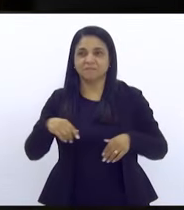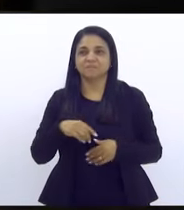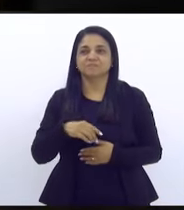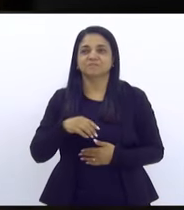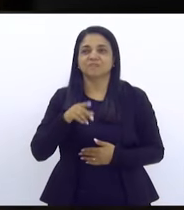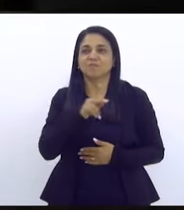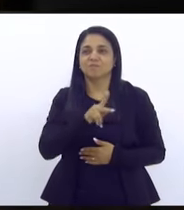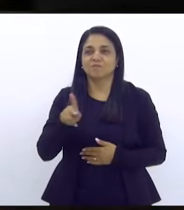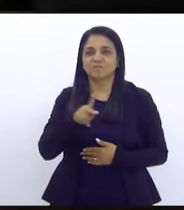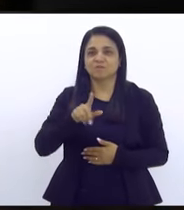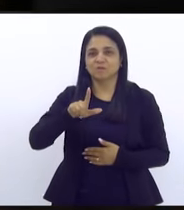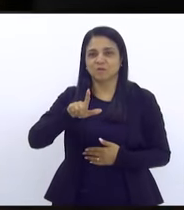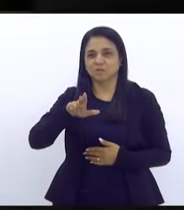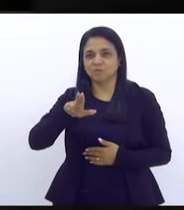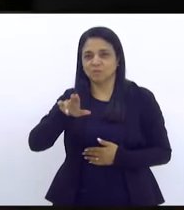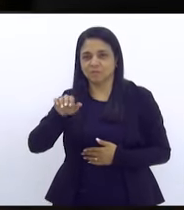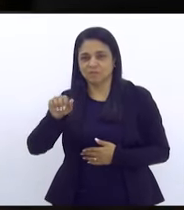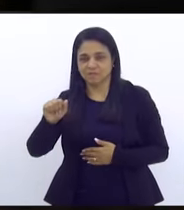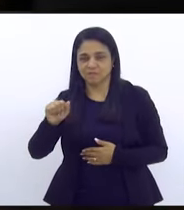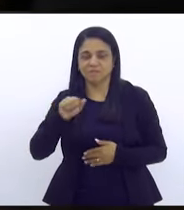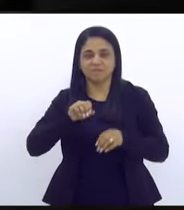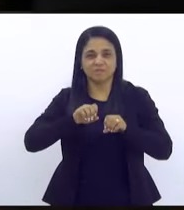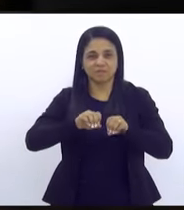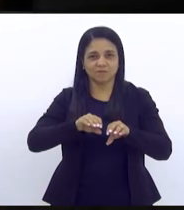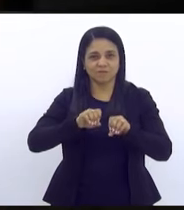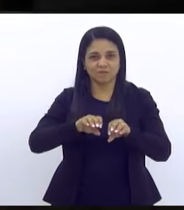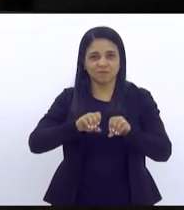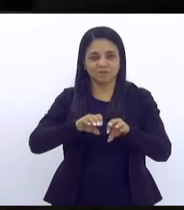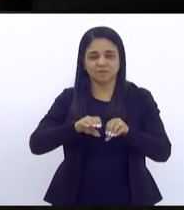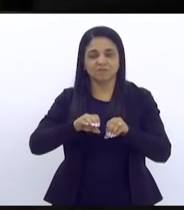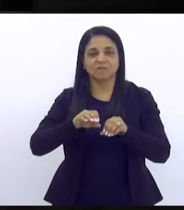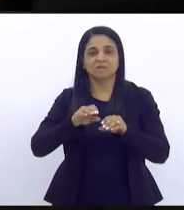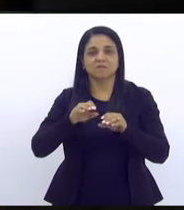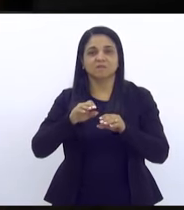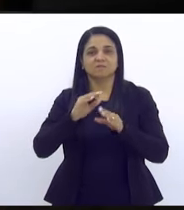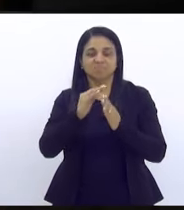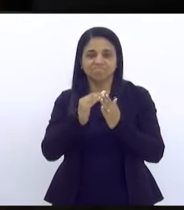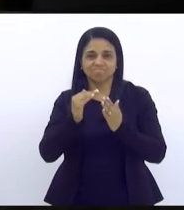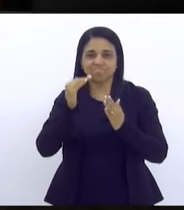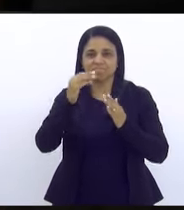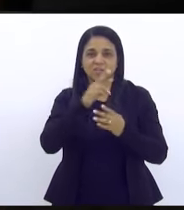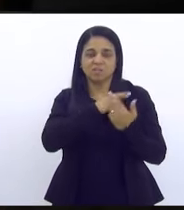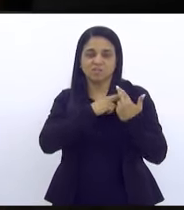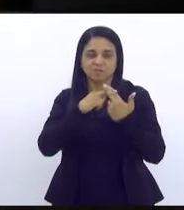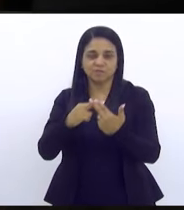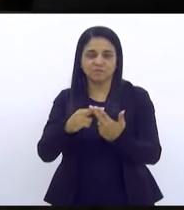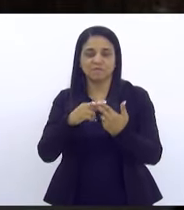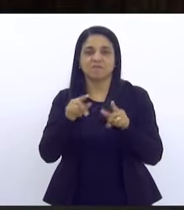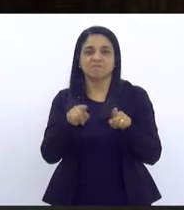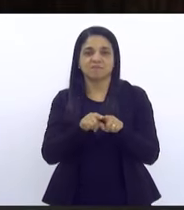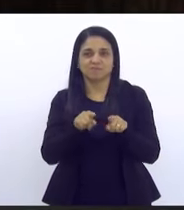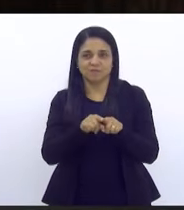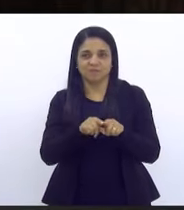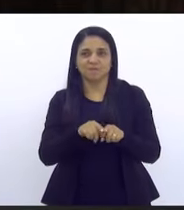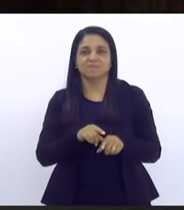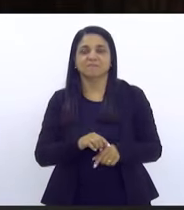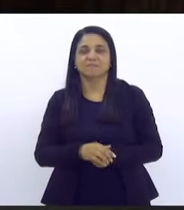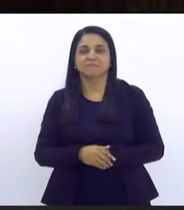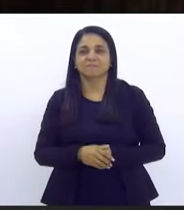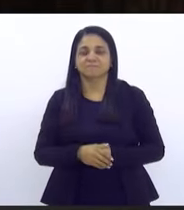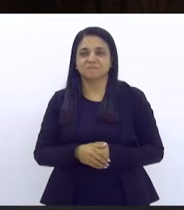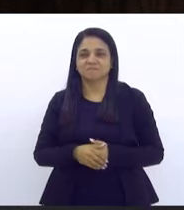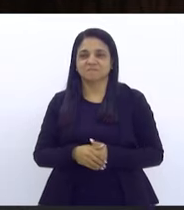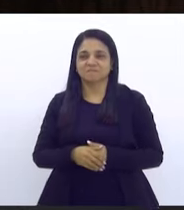A professora Lúcia Amélia, que é educadora e superintendente da ABESO. Também.